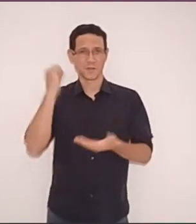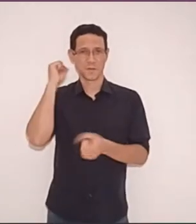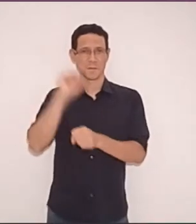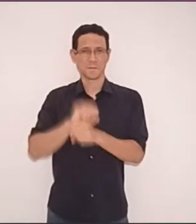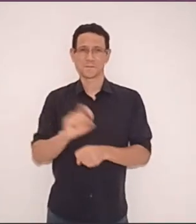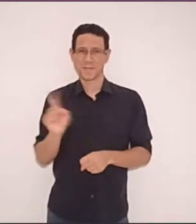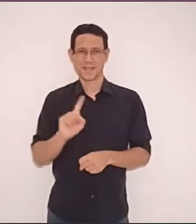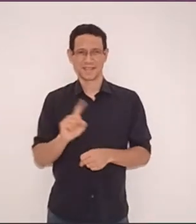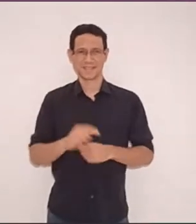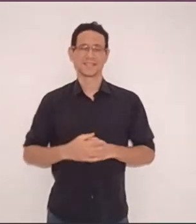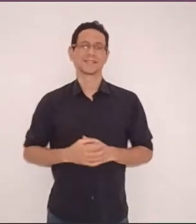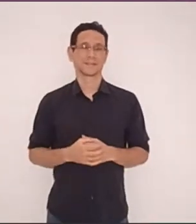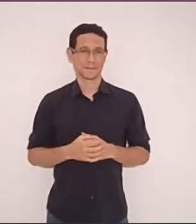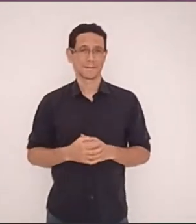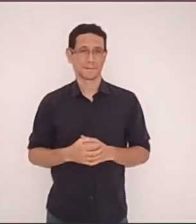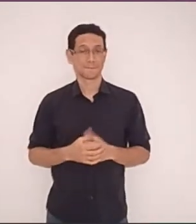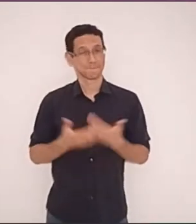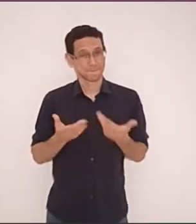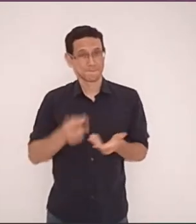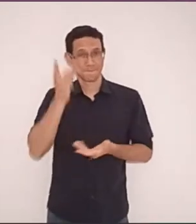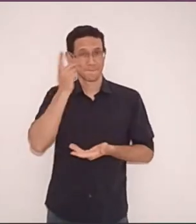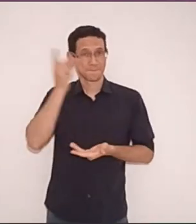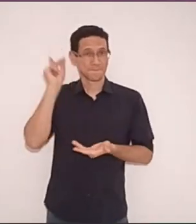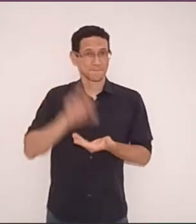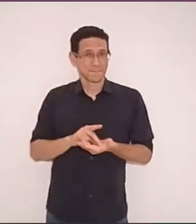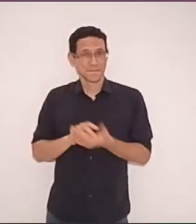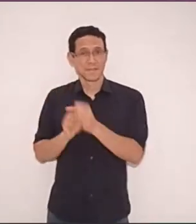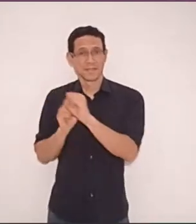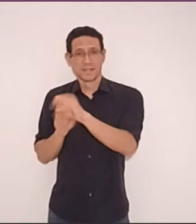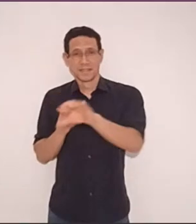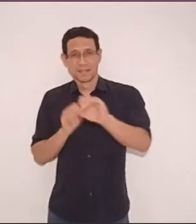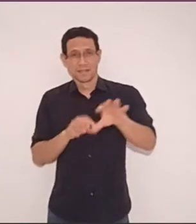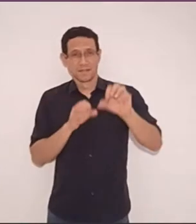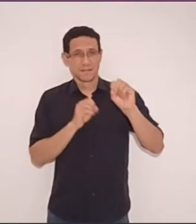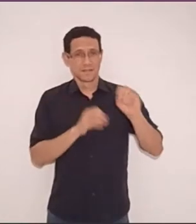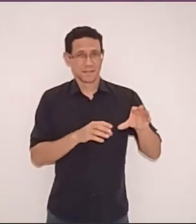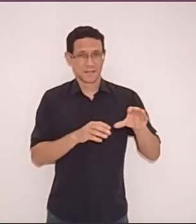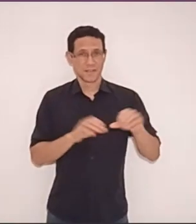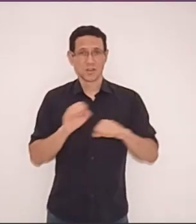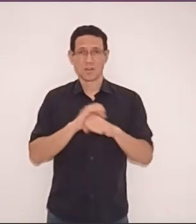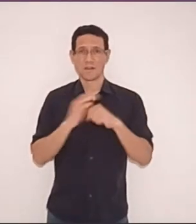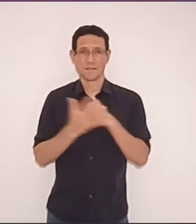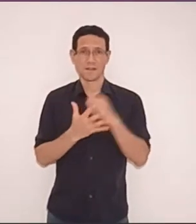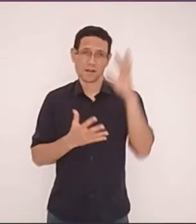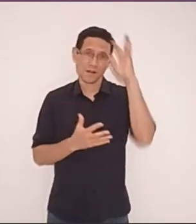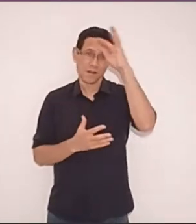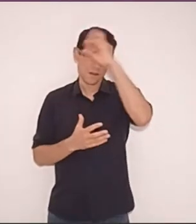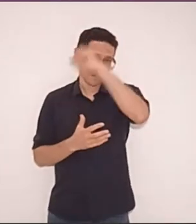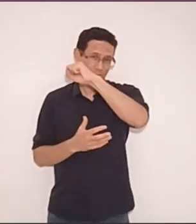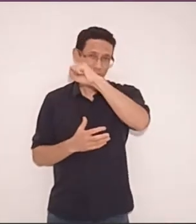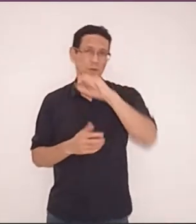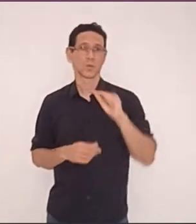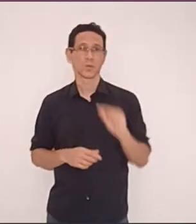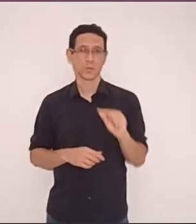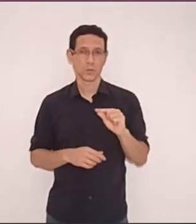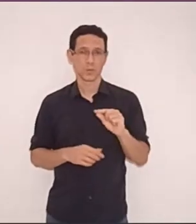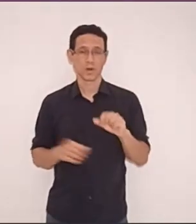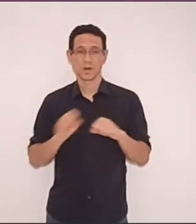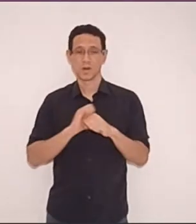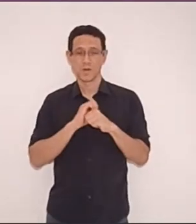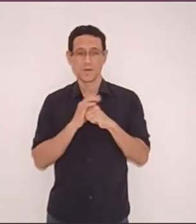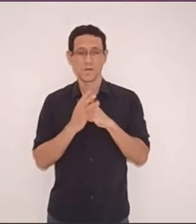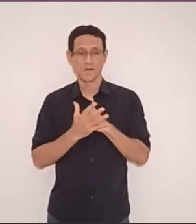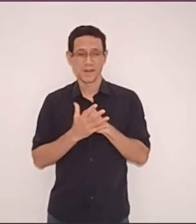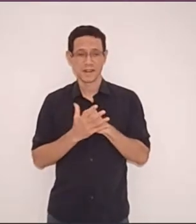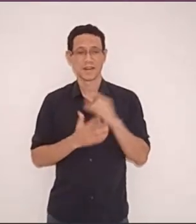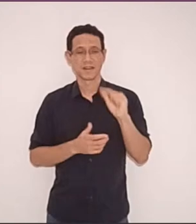vamos na verdade é esse é o ensinamento junto com a 2019 deixa com nós o ensinamento que o pav